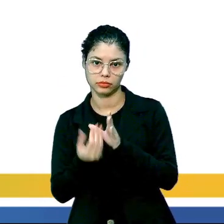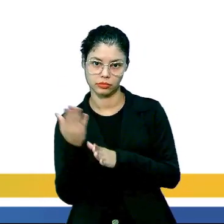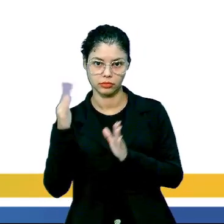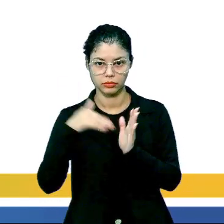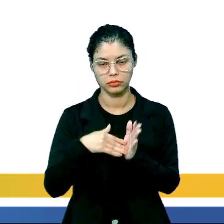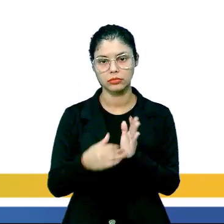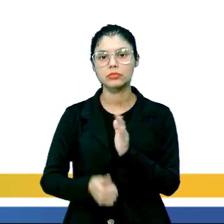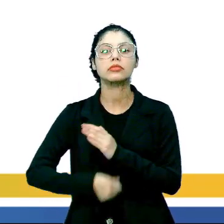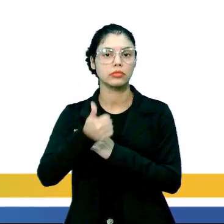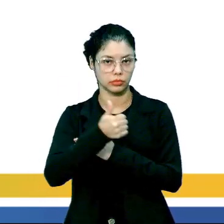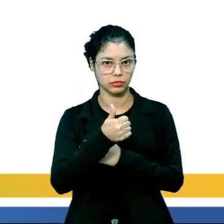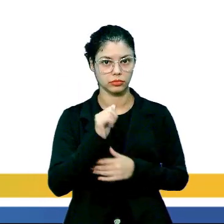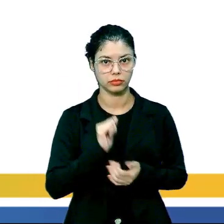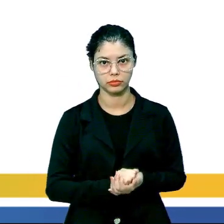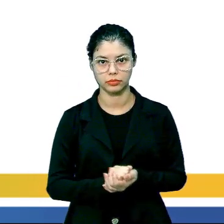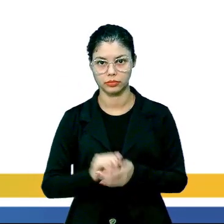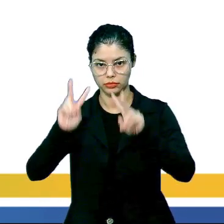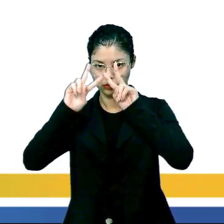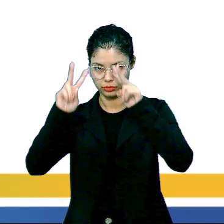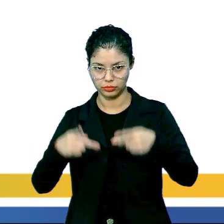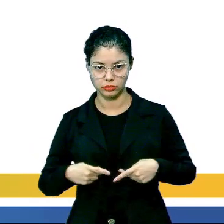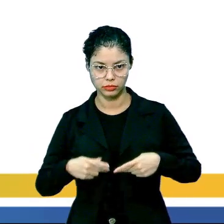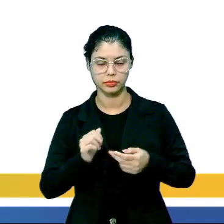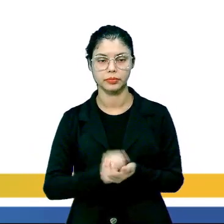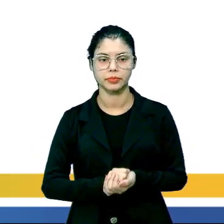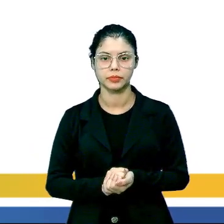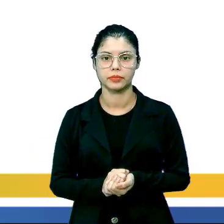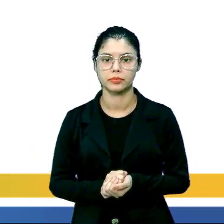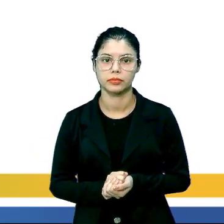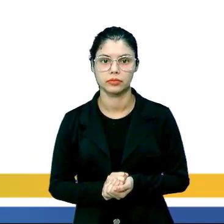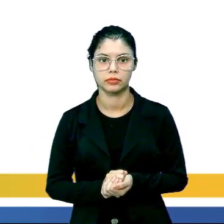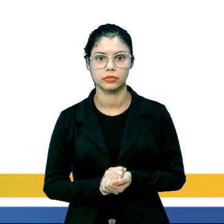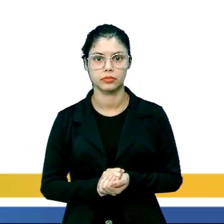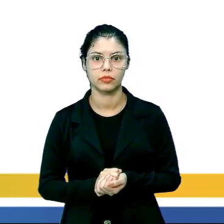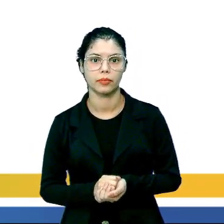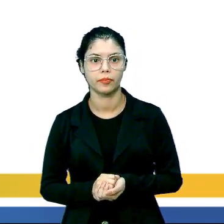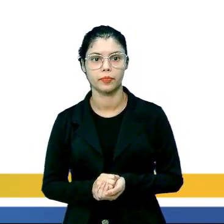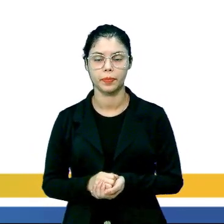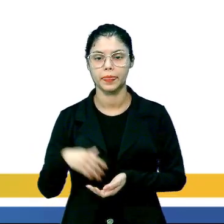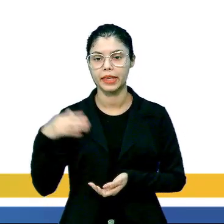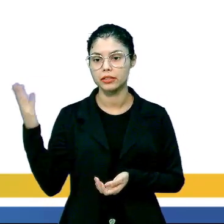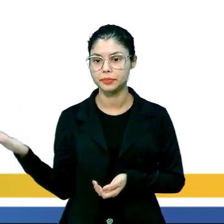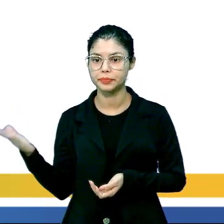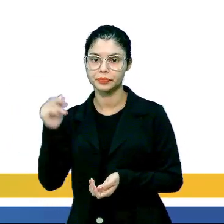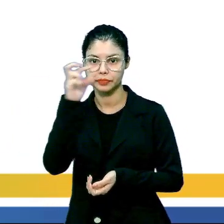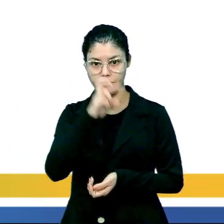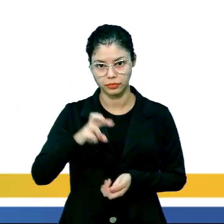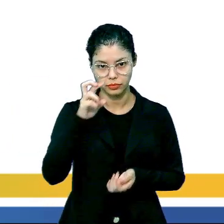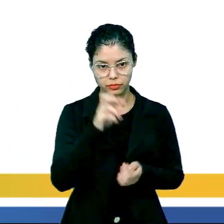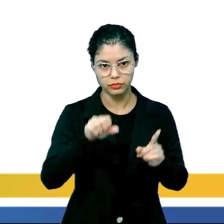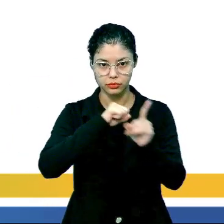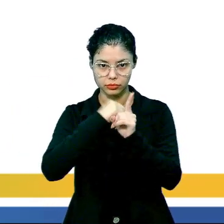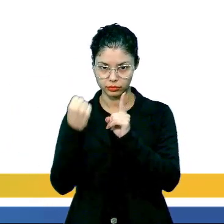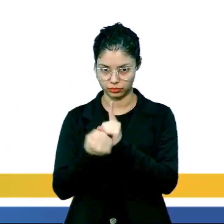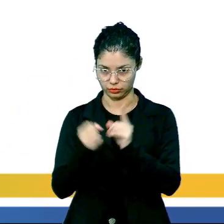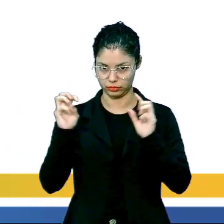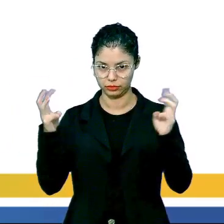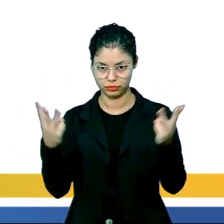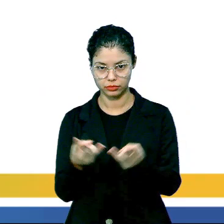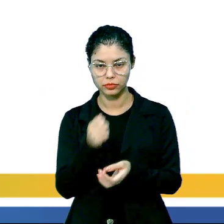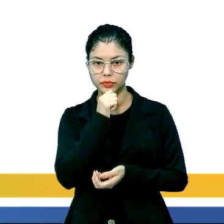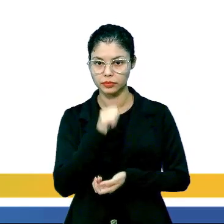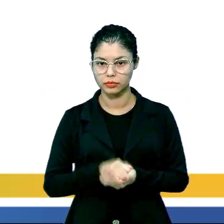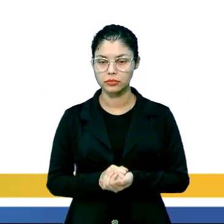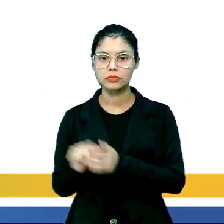até positivos para a humanidade. Então, Adorno e Horkheim, na análise da sociedade de